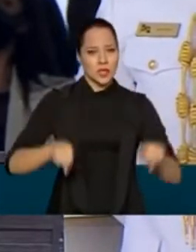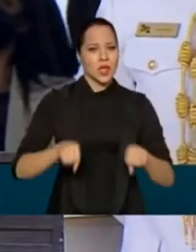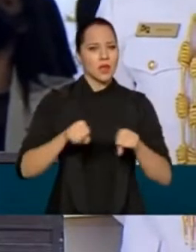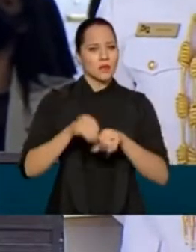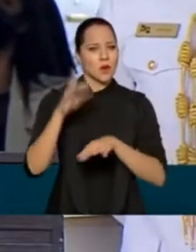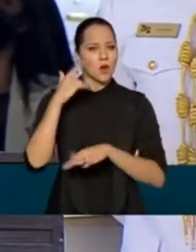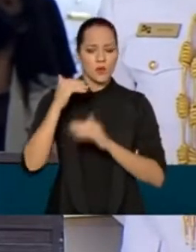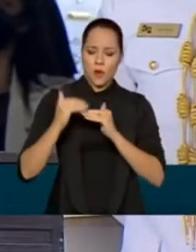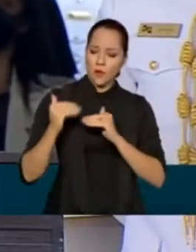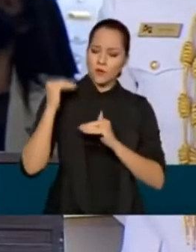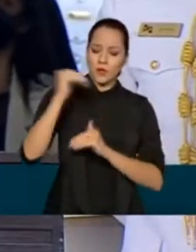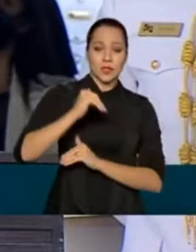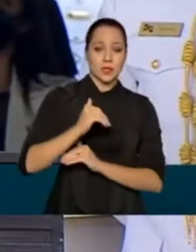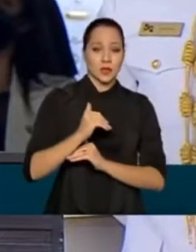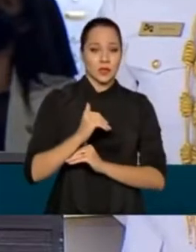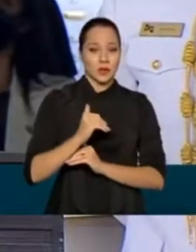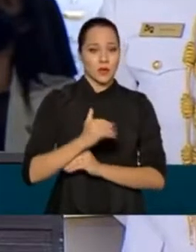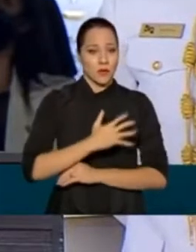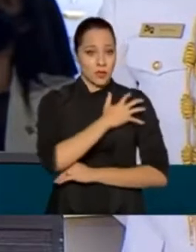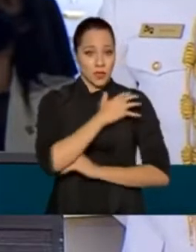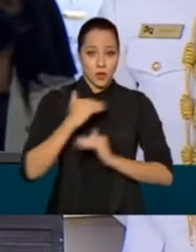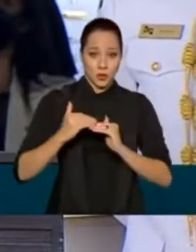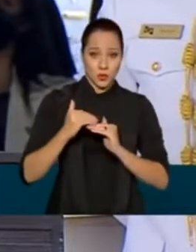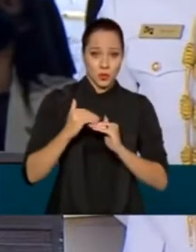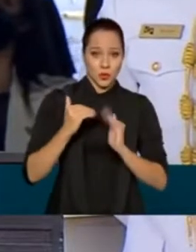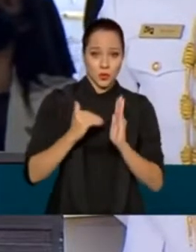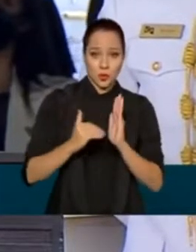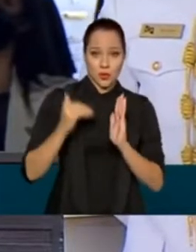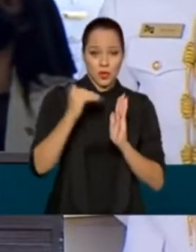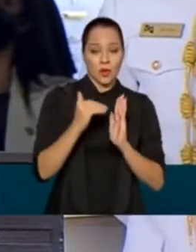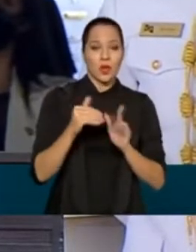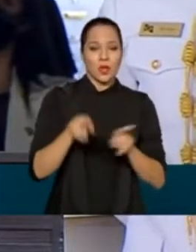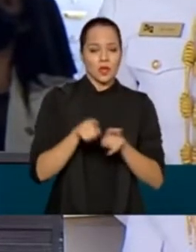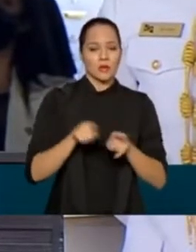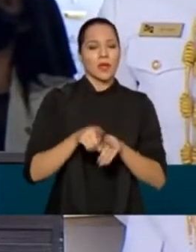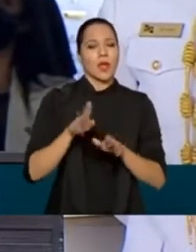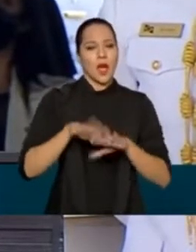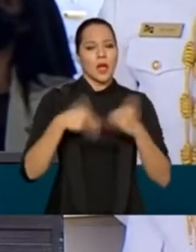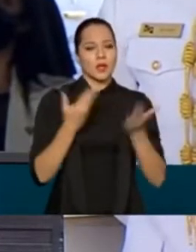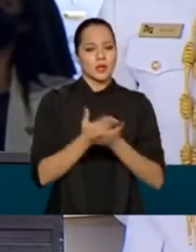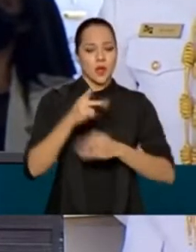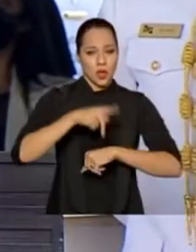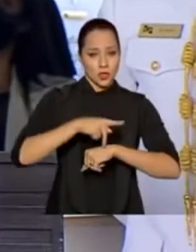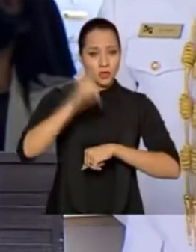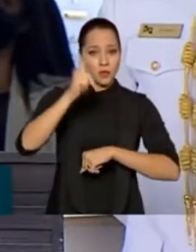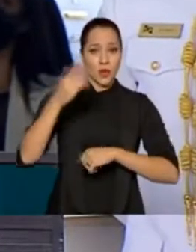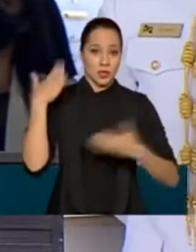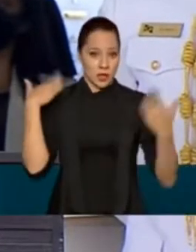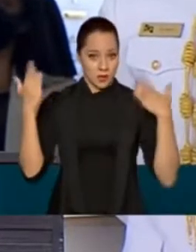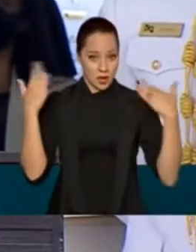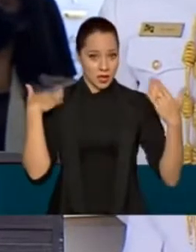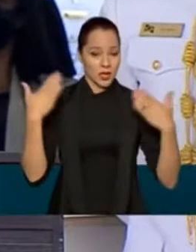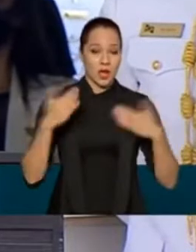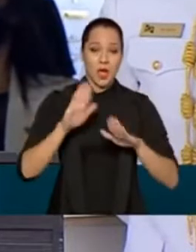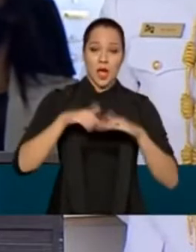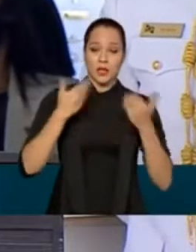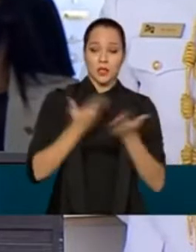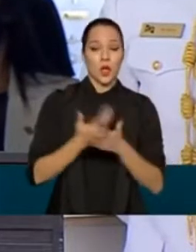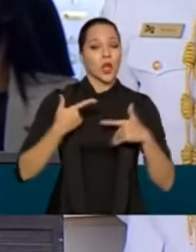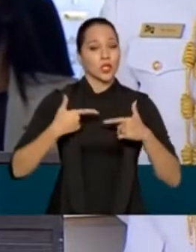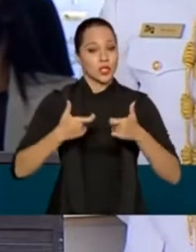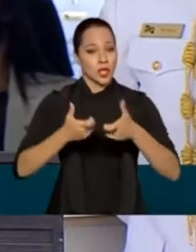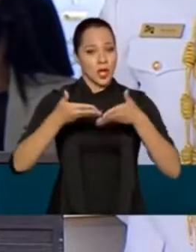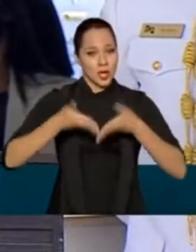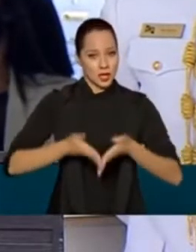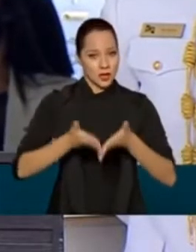como oficial superior, tendo dirigido a escola de pós-graduação da Marinha, nossa escola de guerra naval, já